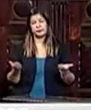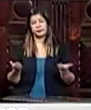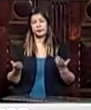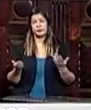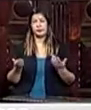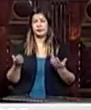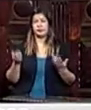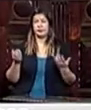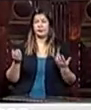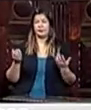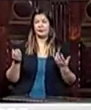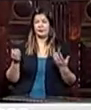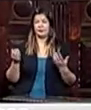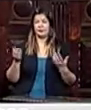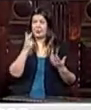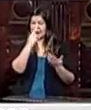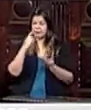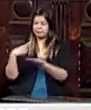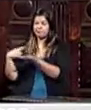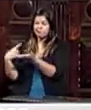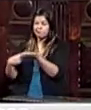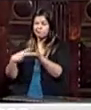numa espécie de conspiração,